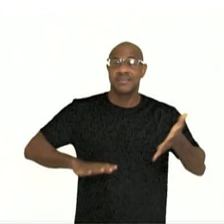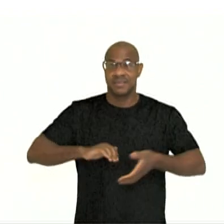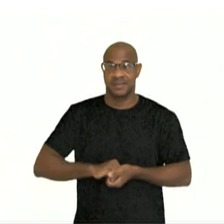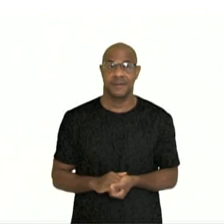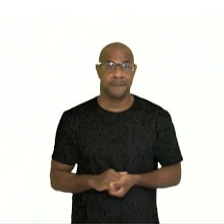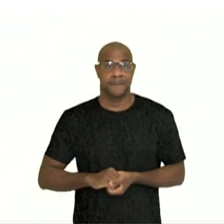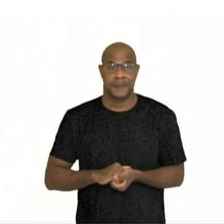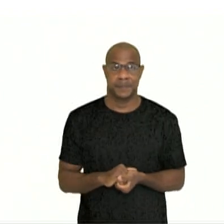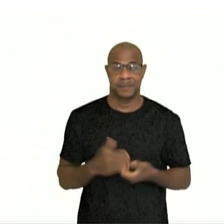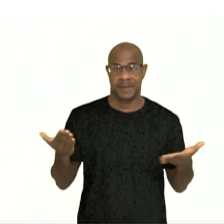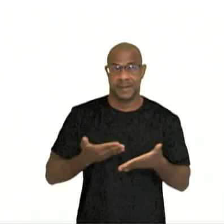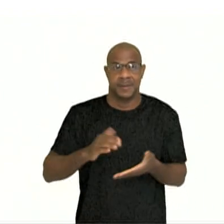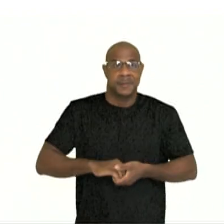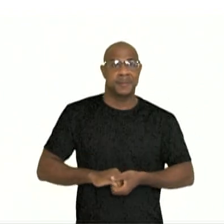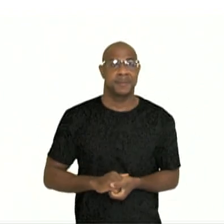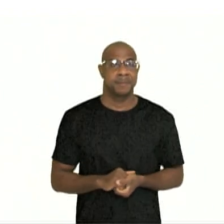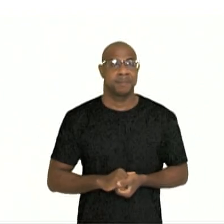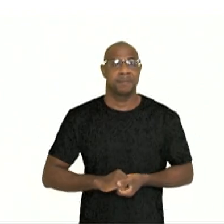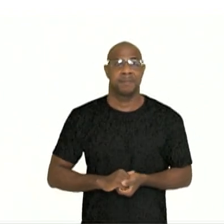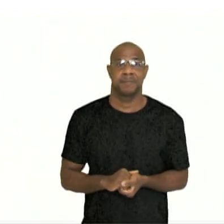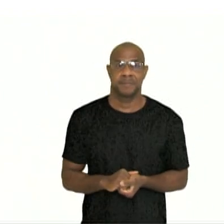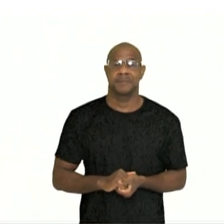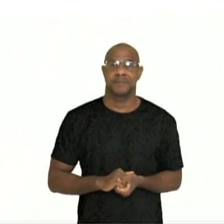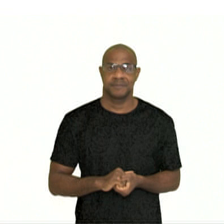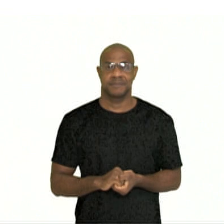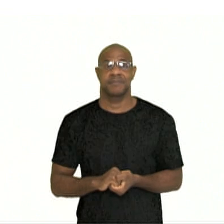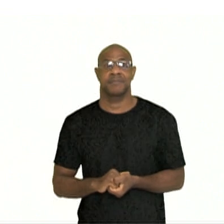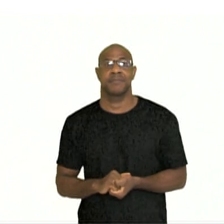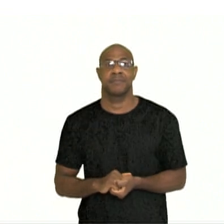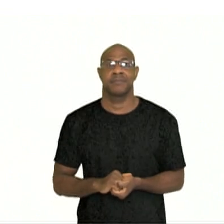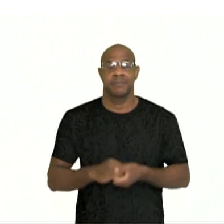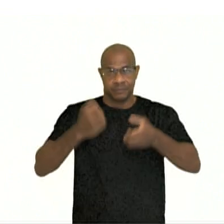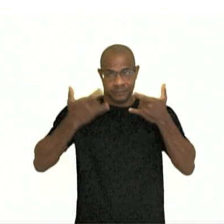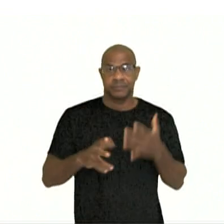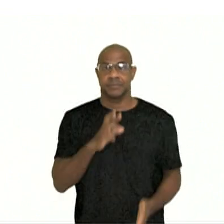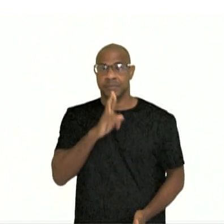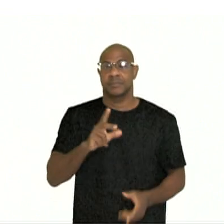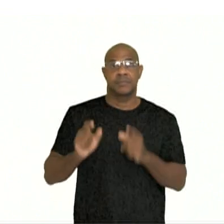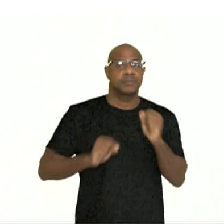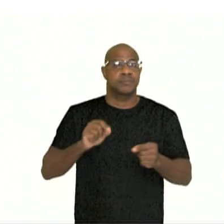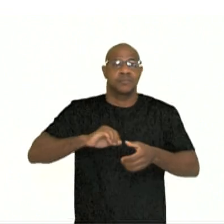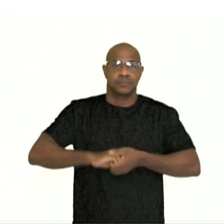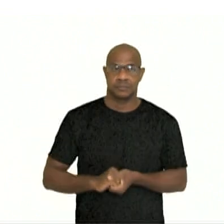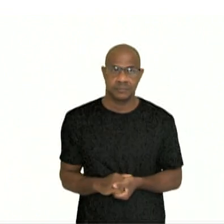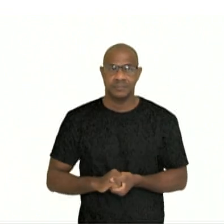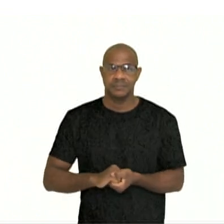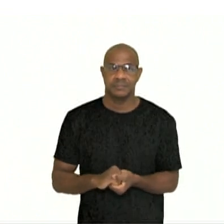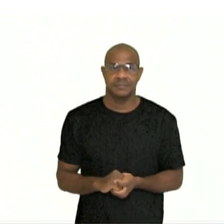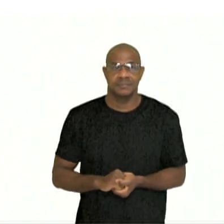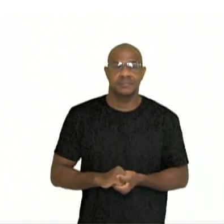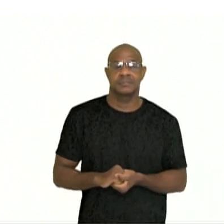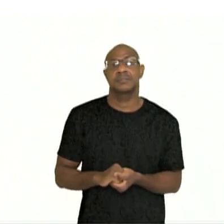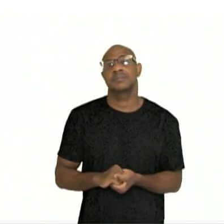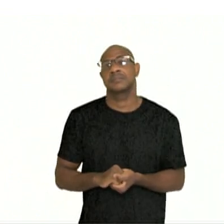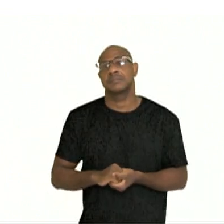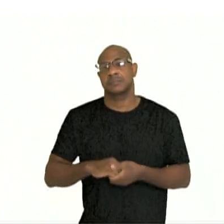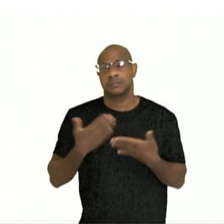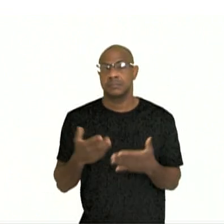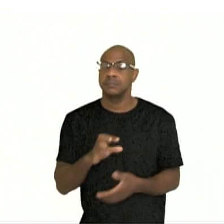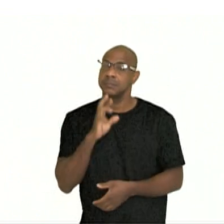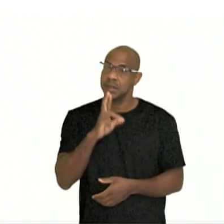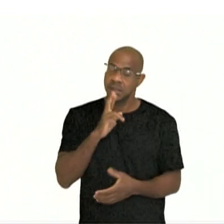Com isso, o professor trouxe uma atividade para a gente responder juntos. Lembrando, pessoal, como são